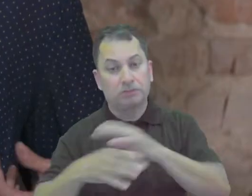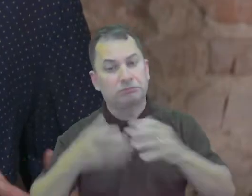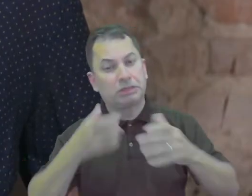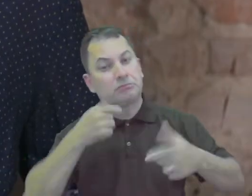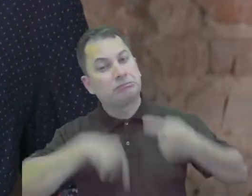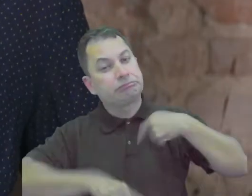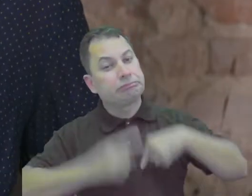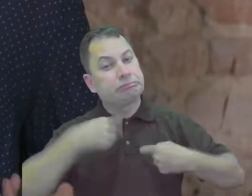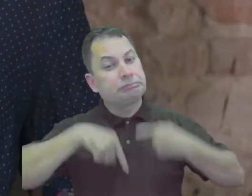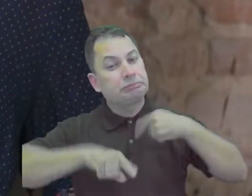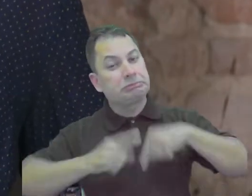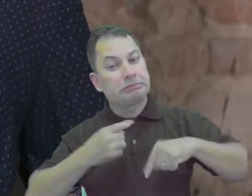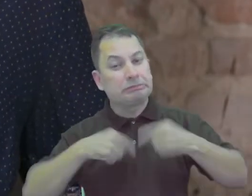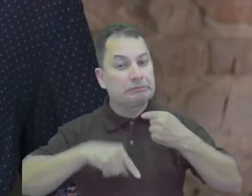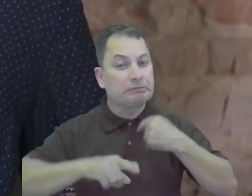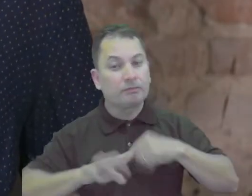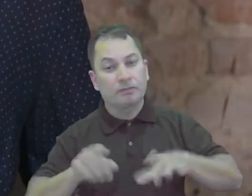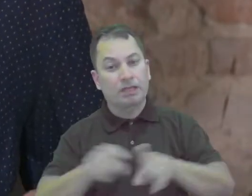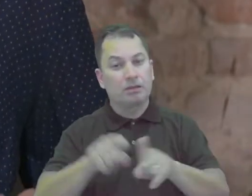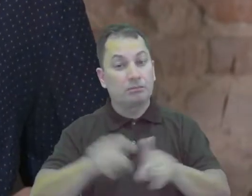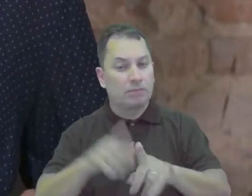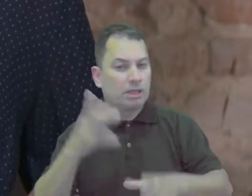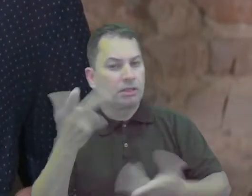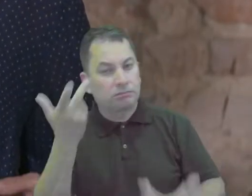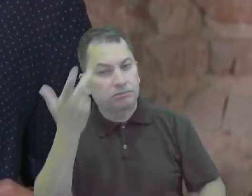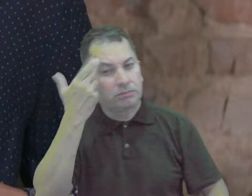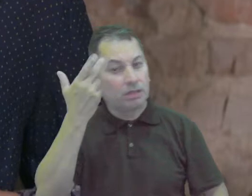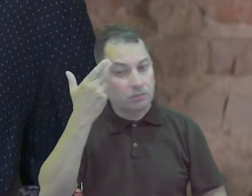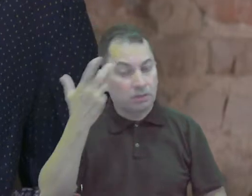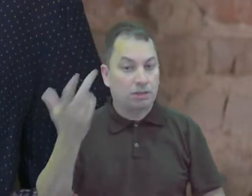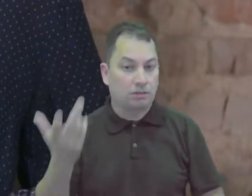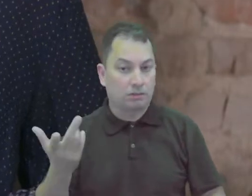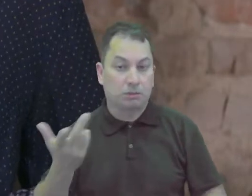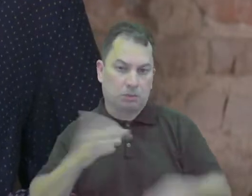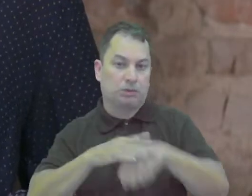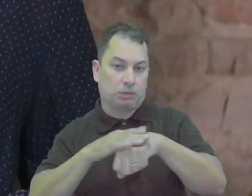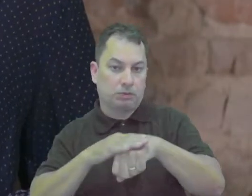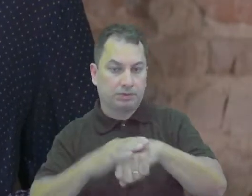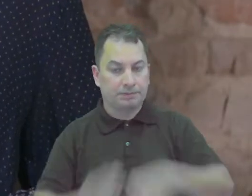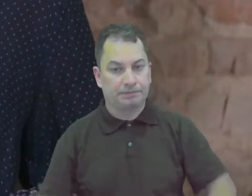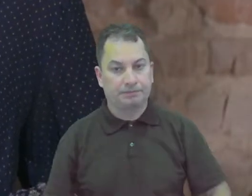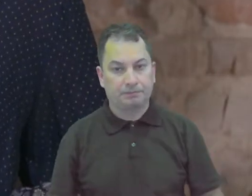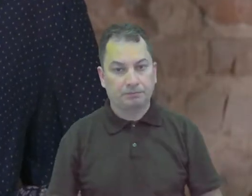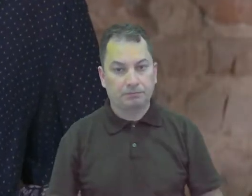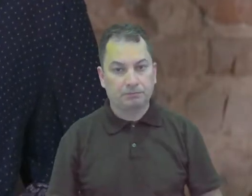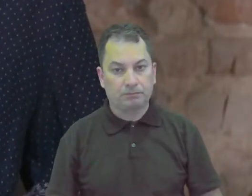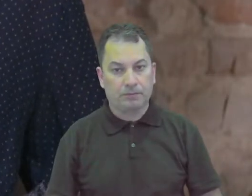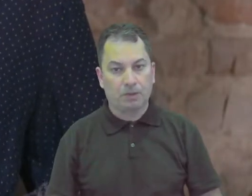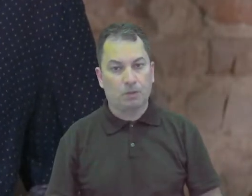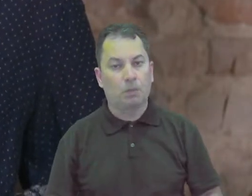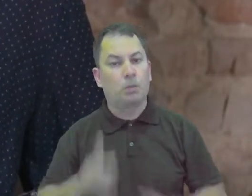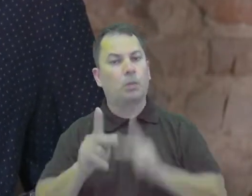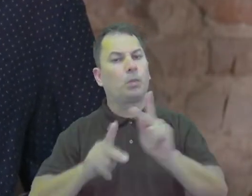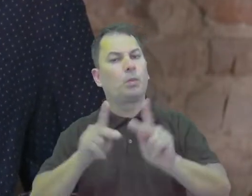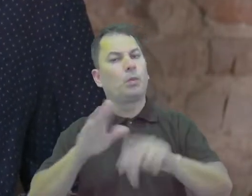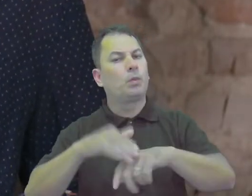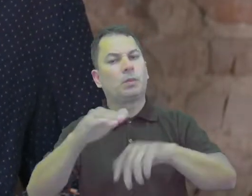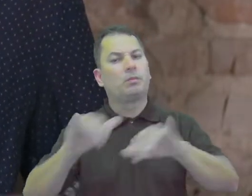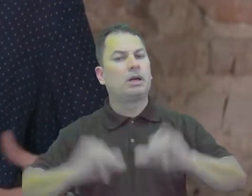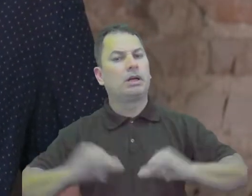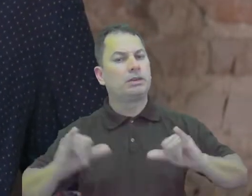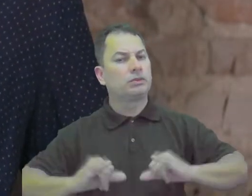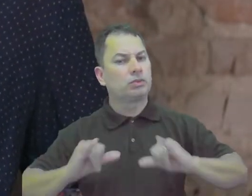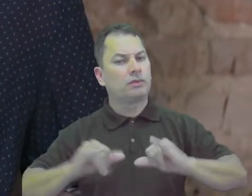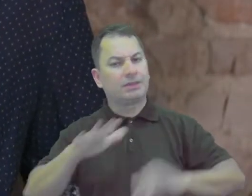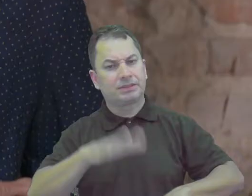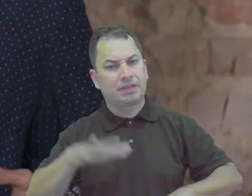sistema geniturinário, causas naturais. E a população mais exposta desses desfechos de saúde